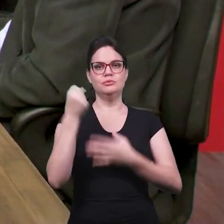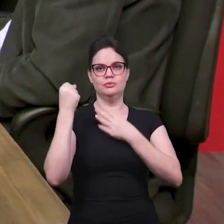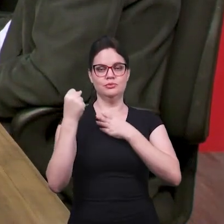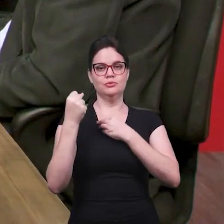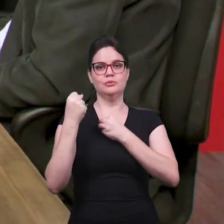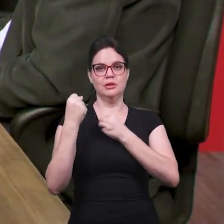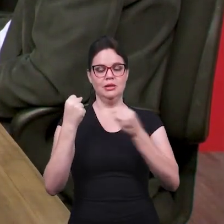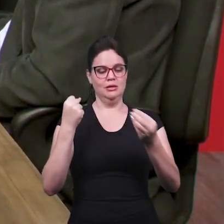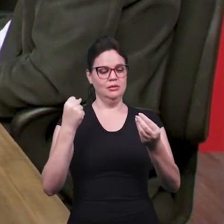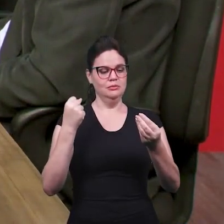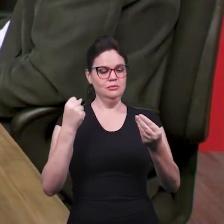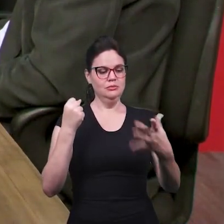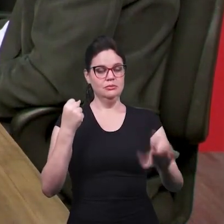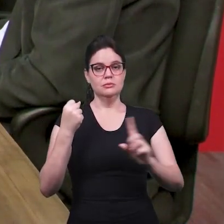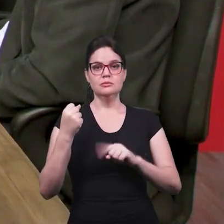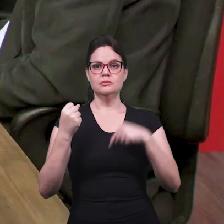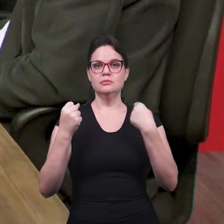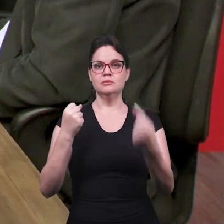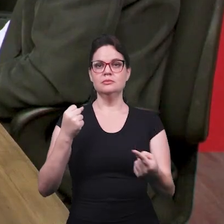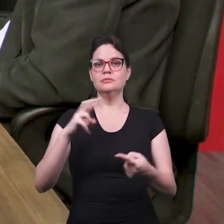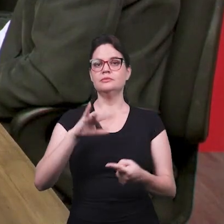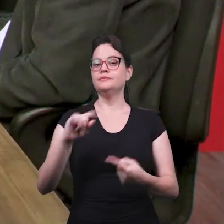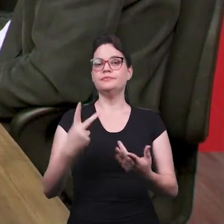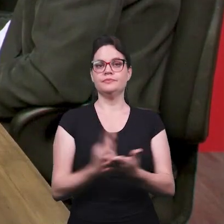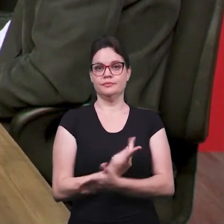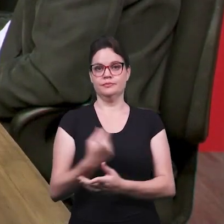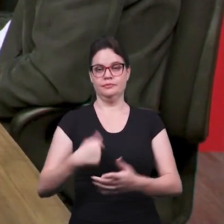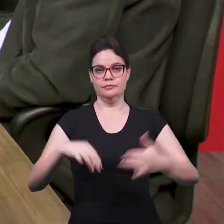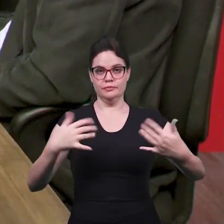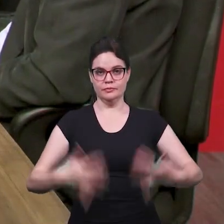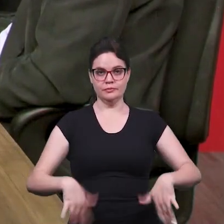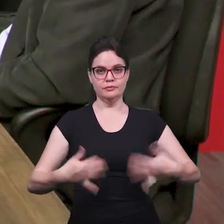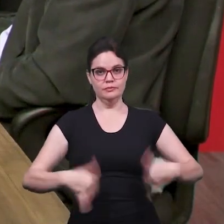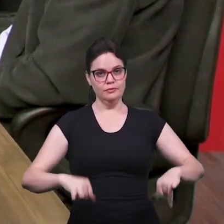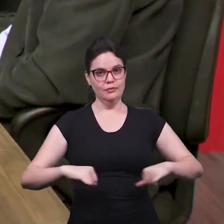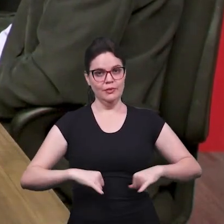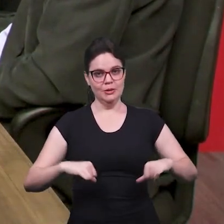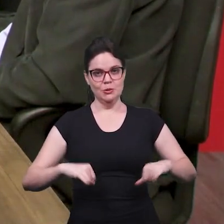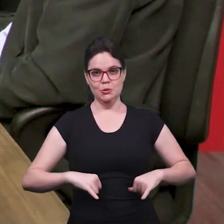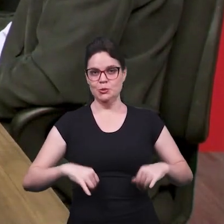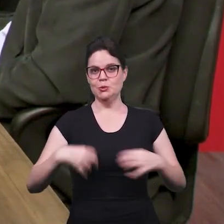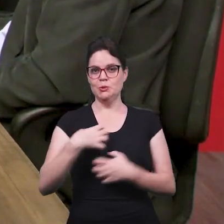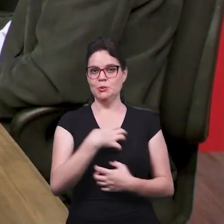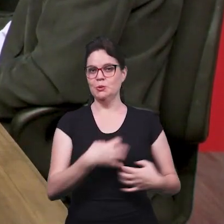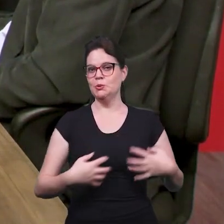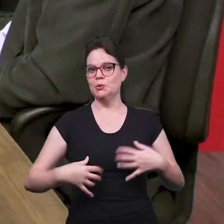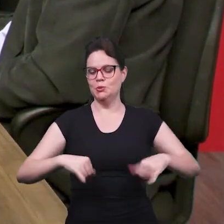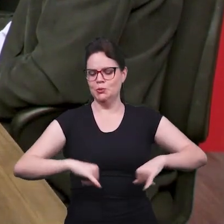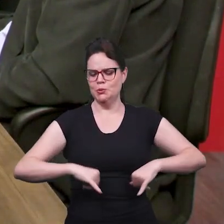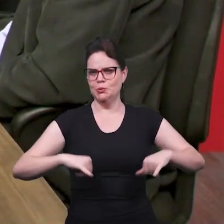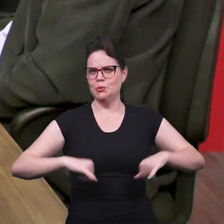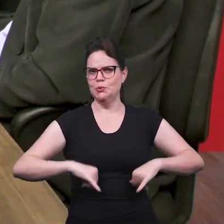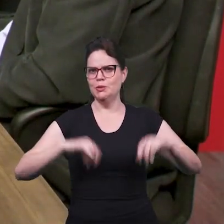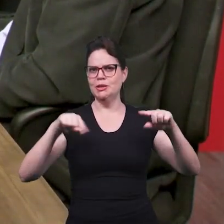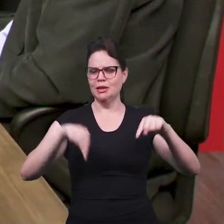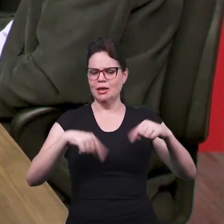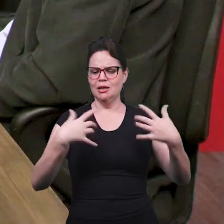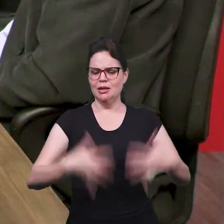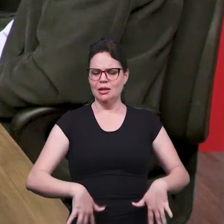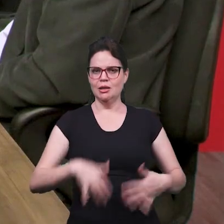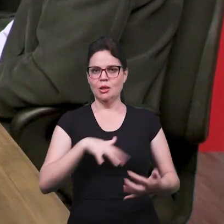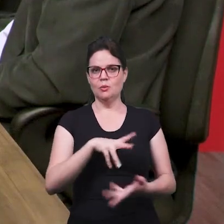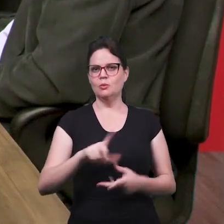tribulação. Mas o que seria, Dr. Marcos, de fato, essa grande tribulação? Como é que a gente pode explicar isso para os nossos irmãos?